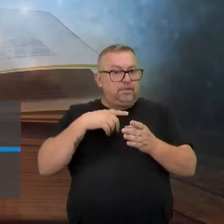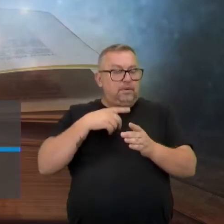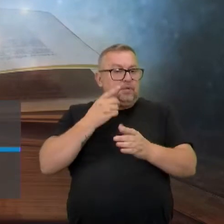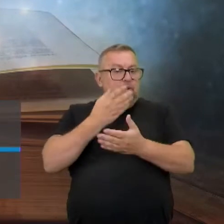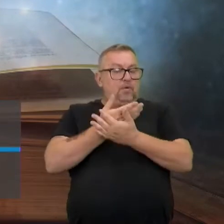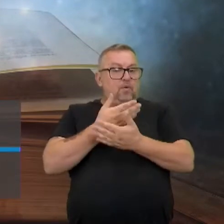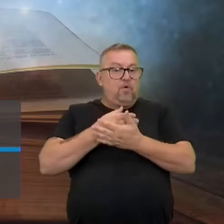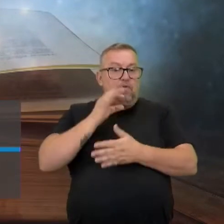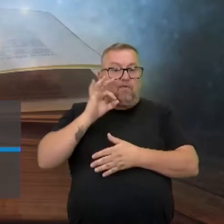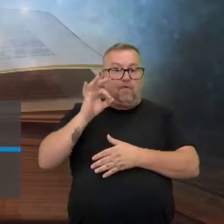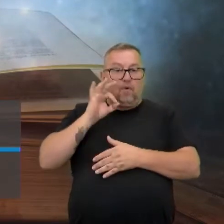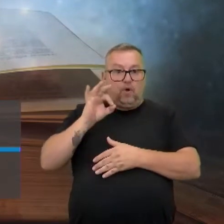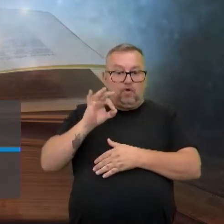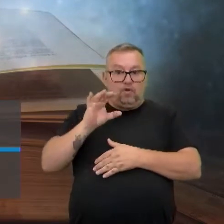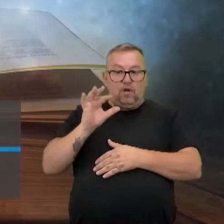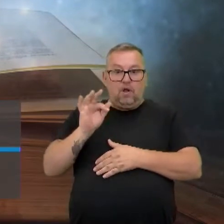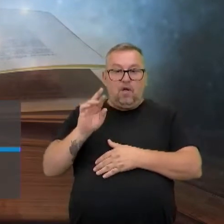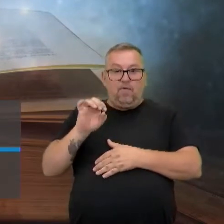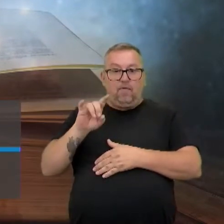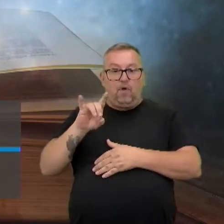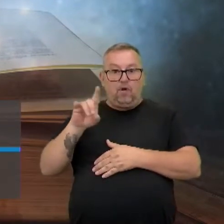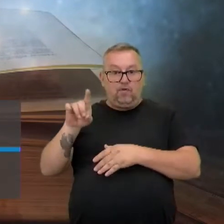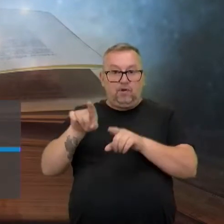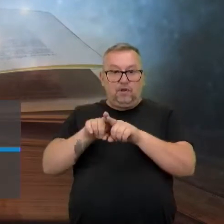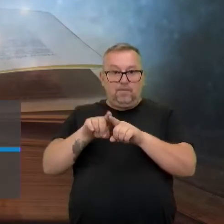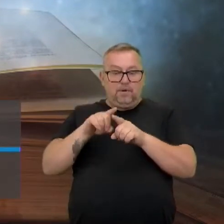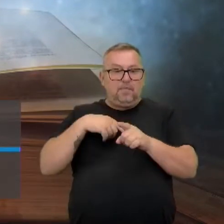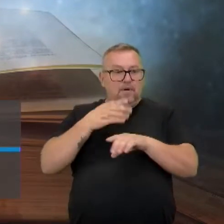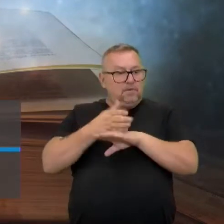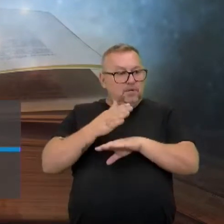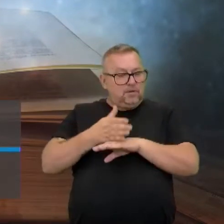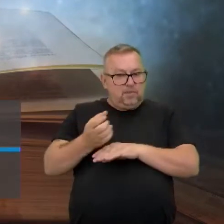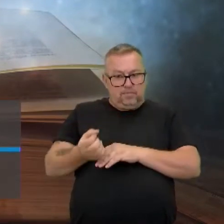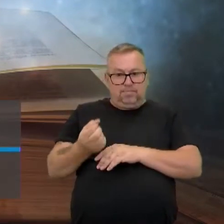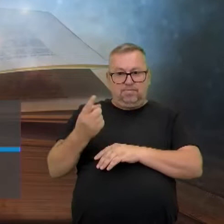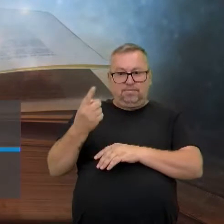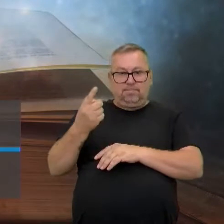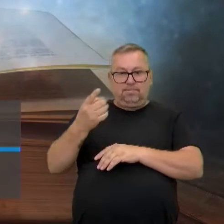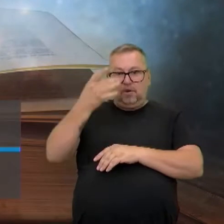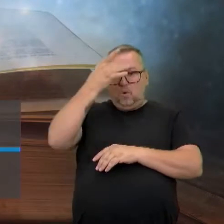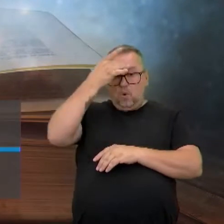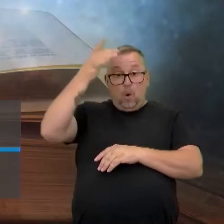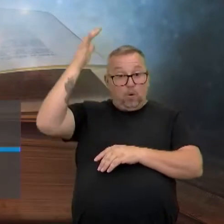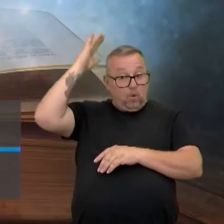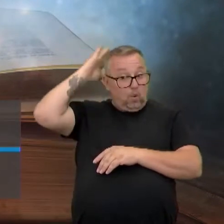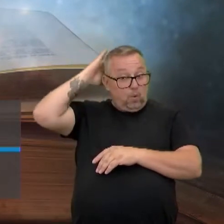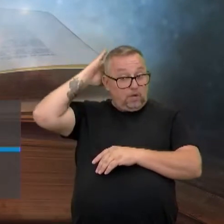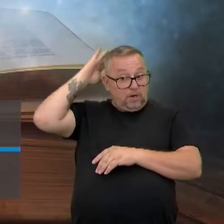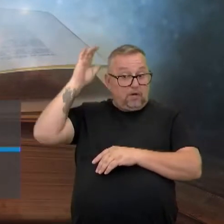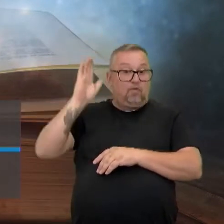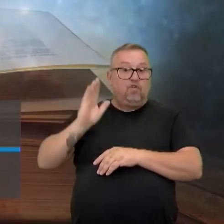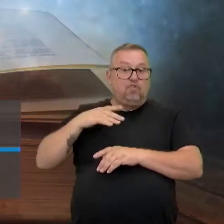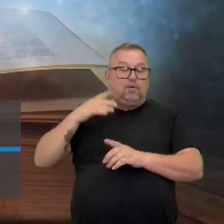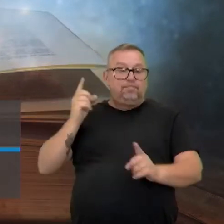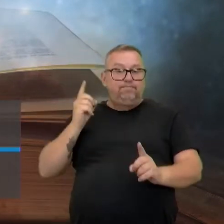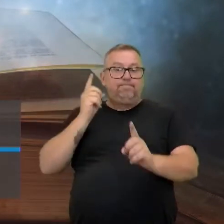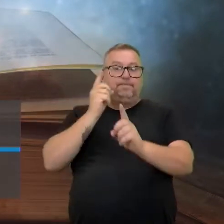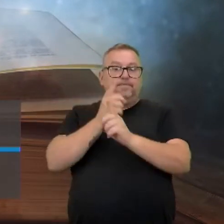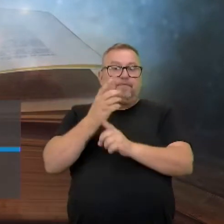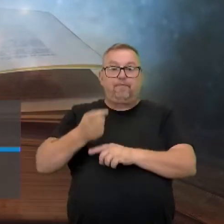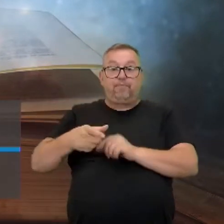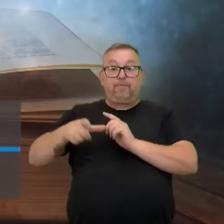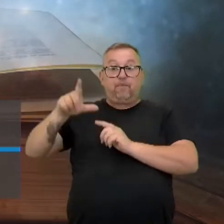Freud para ele fazer o seu ensaio sobre o estranho. Então, o inconsciente, ele já tinha sido abordado